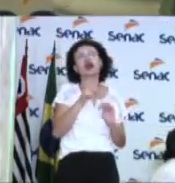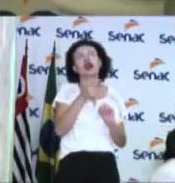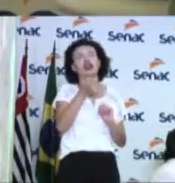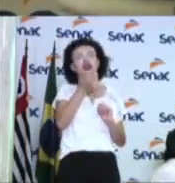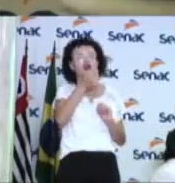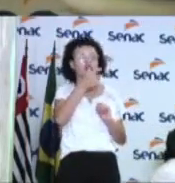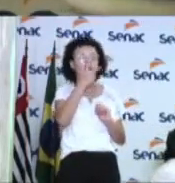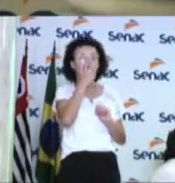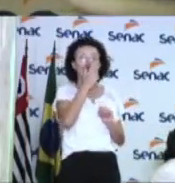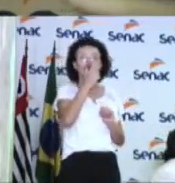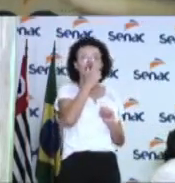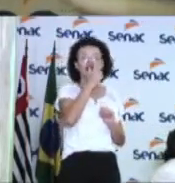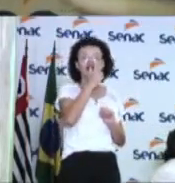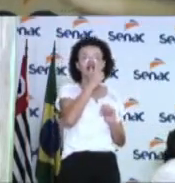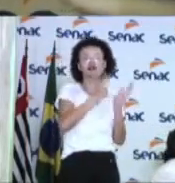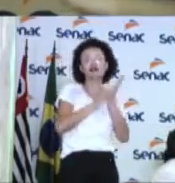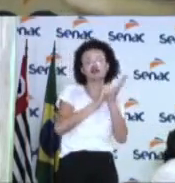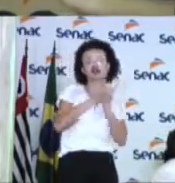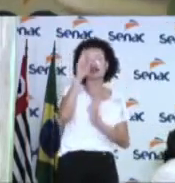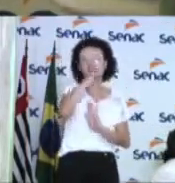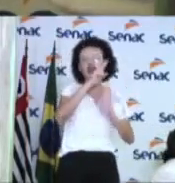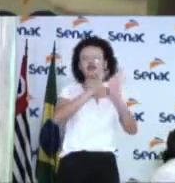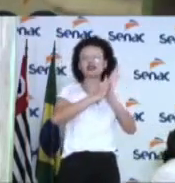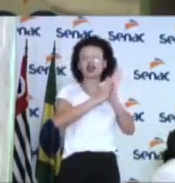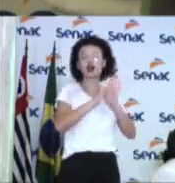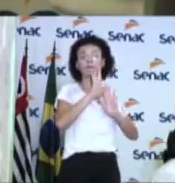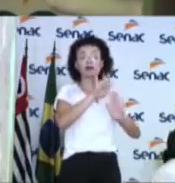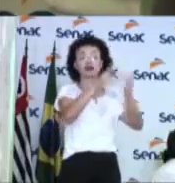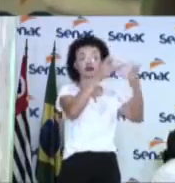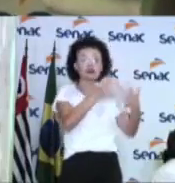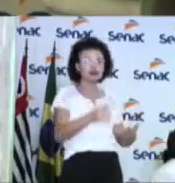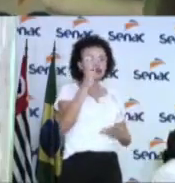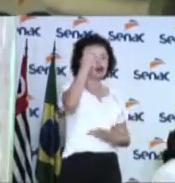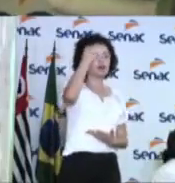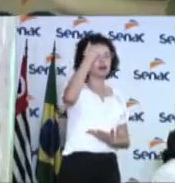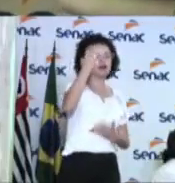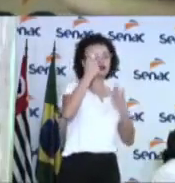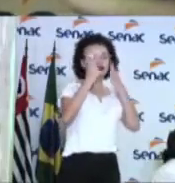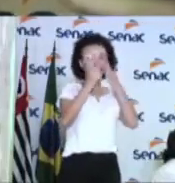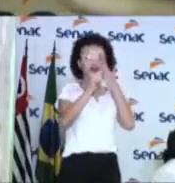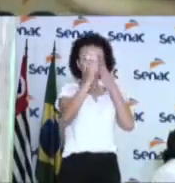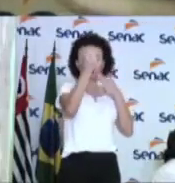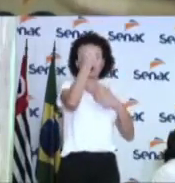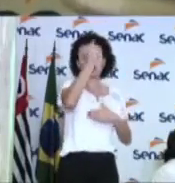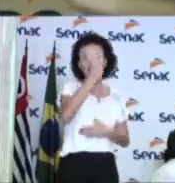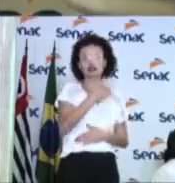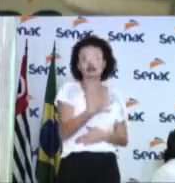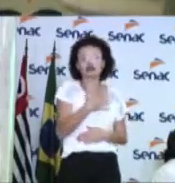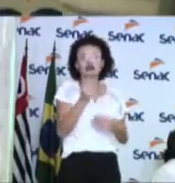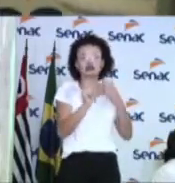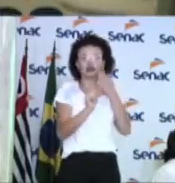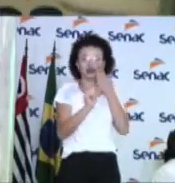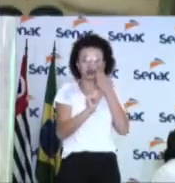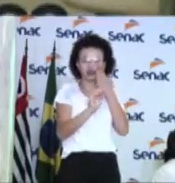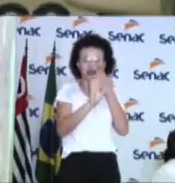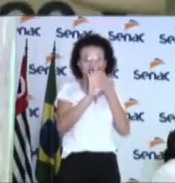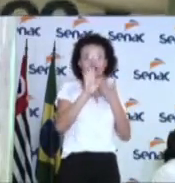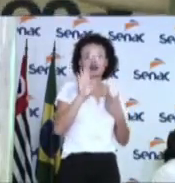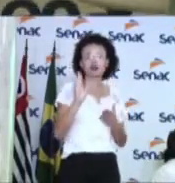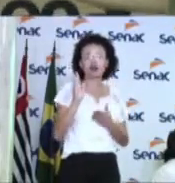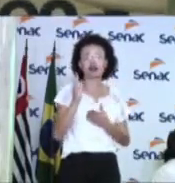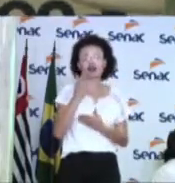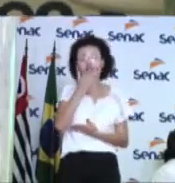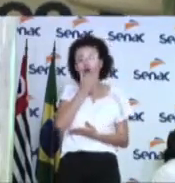um documentário ficção, quase, mas é ela contando o que ela pensa, o que ela sente, bem espontâneo. Mas no caso do menino, né, vocês